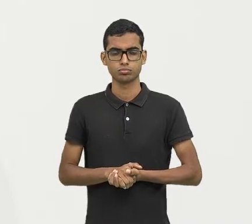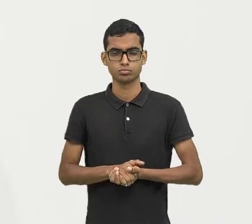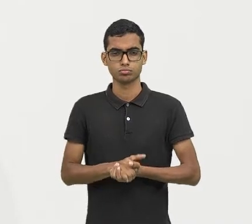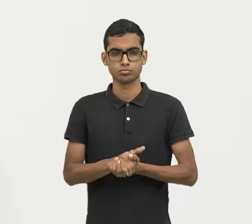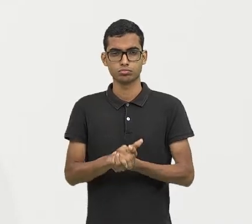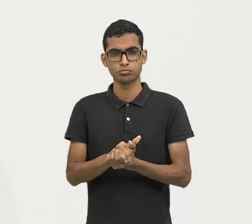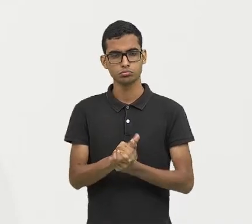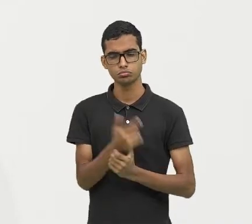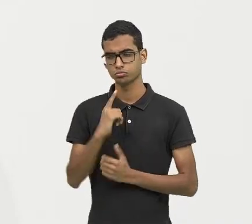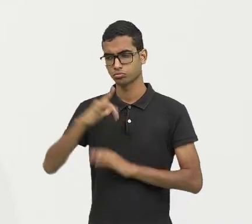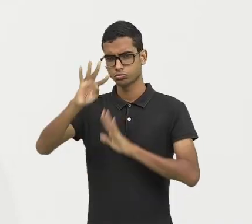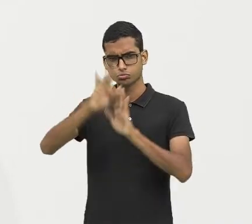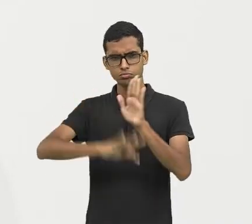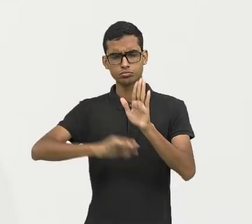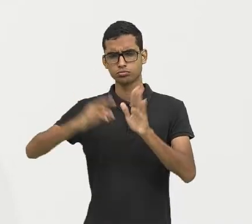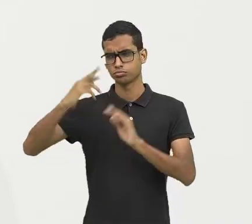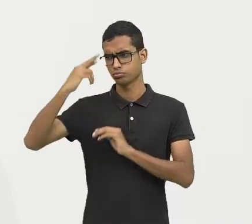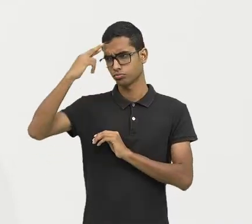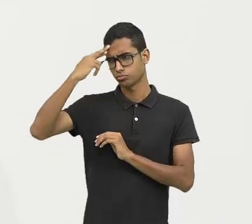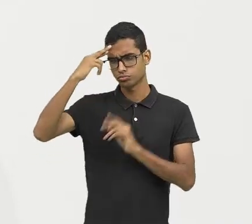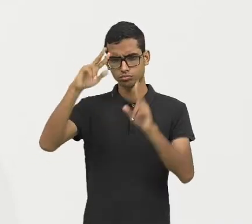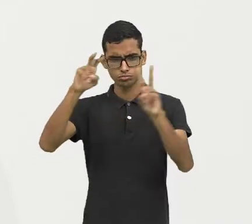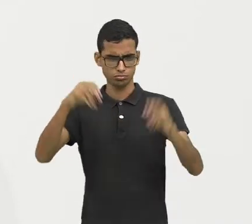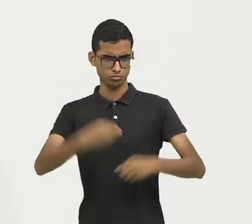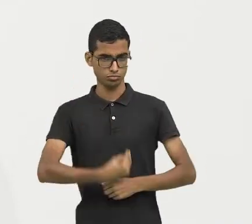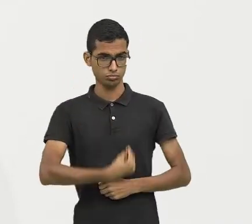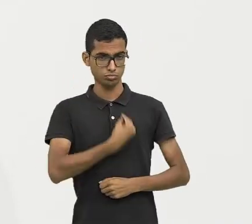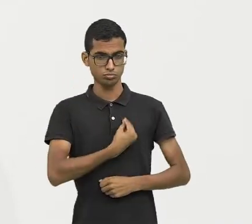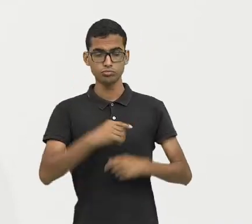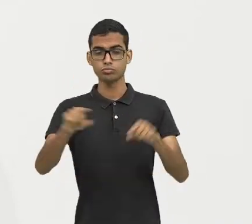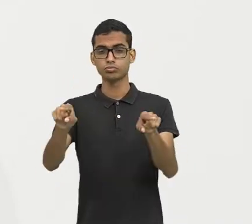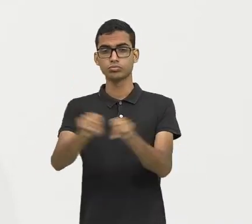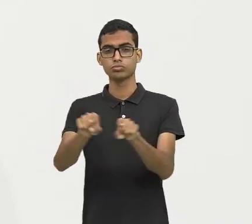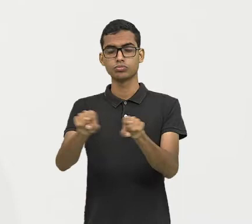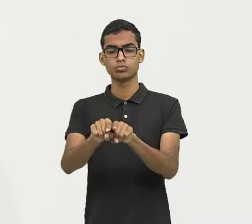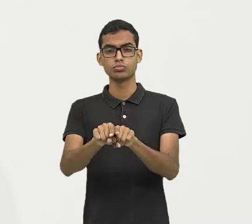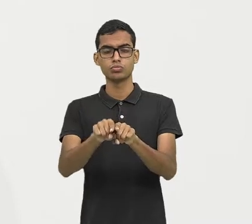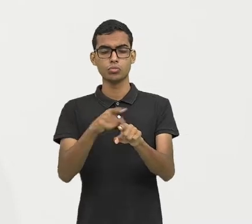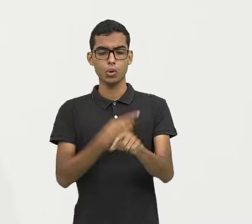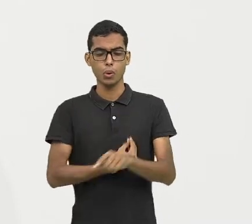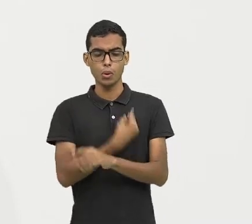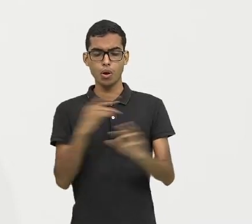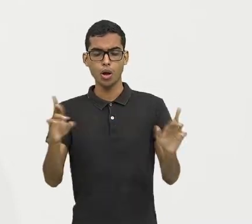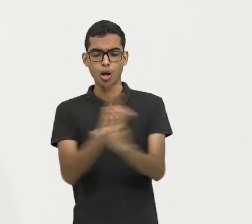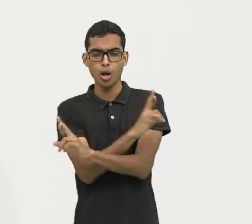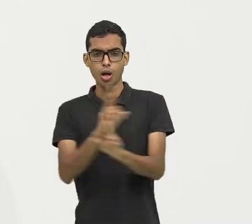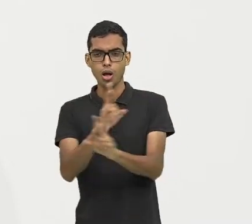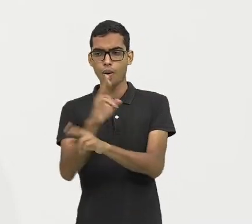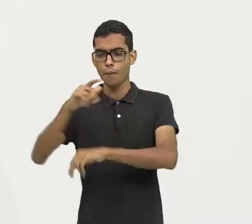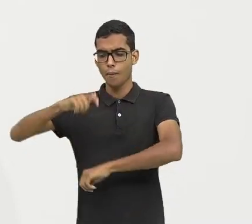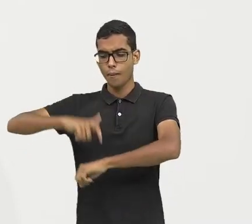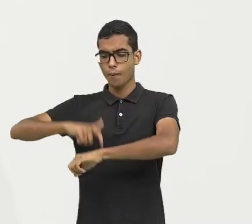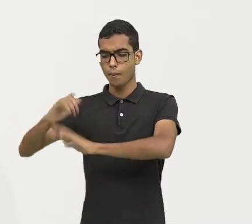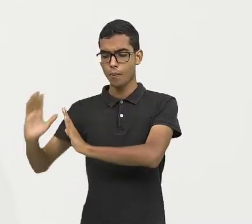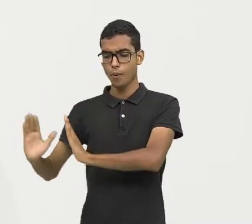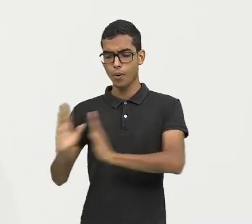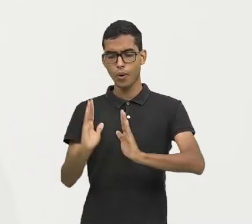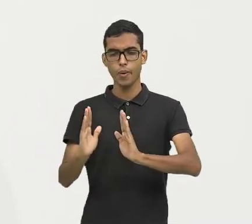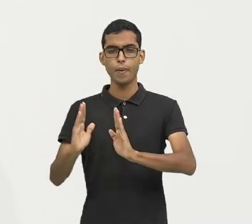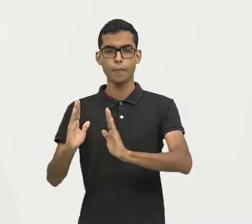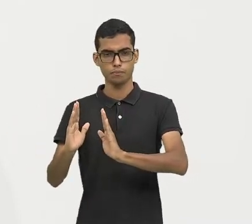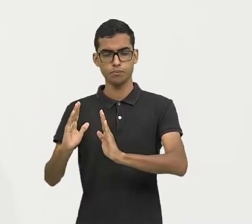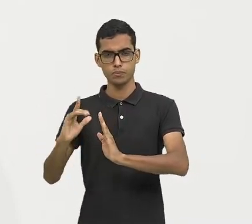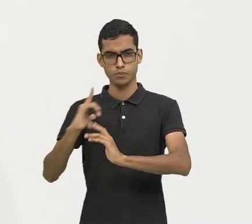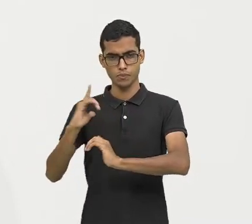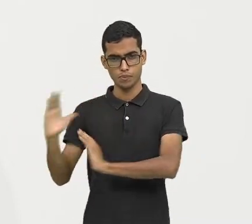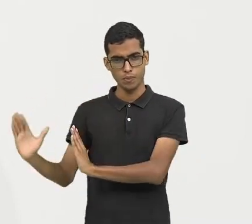texto refletiu sobre a vida, certo? E essa vida relacionada a um tempo que passa, a um